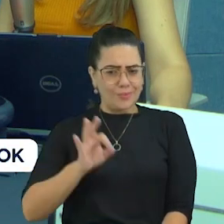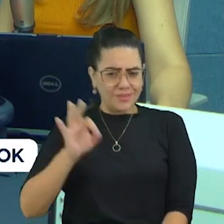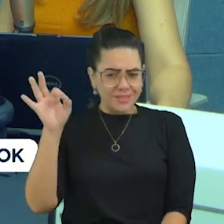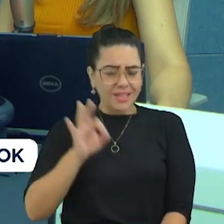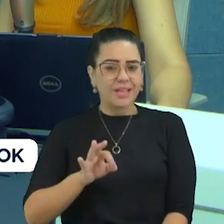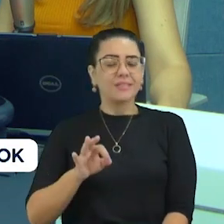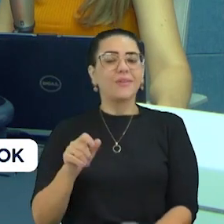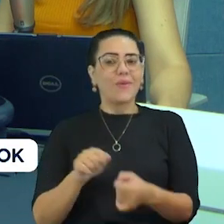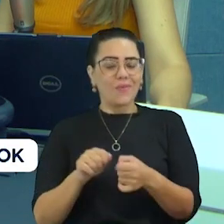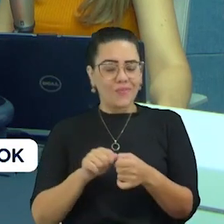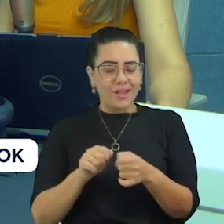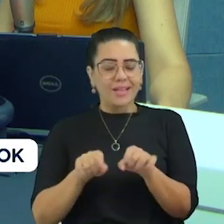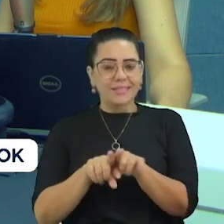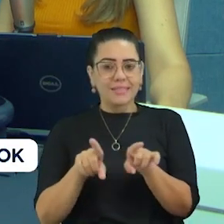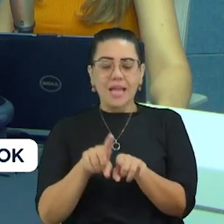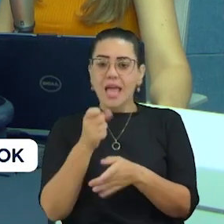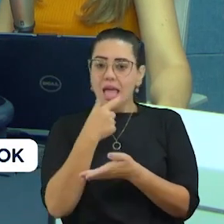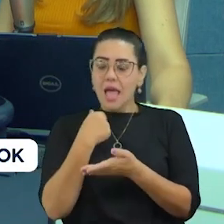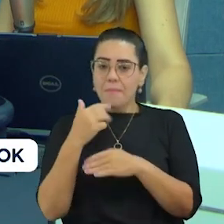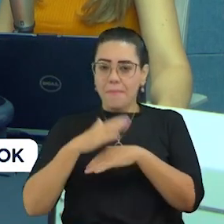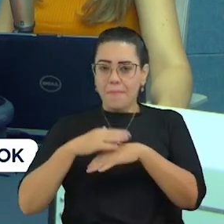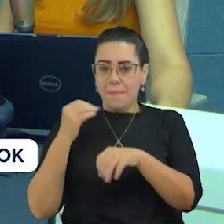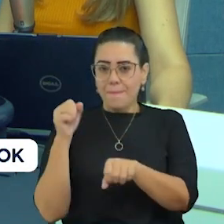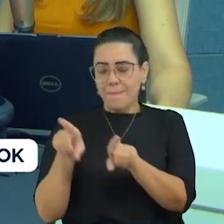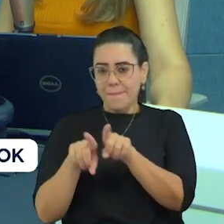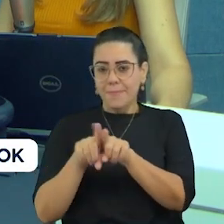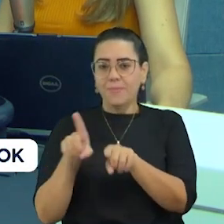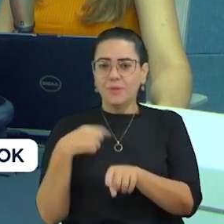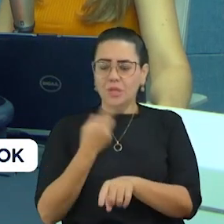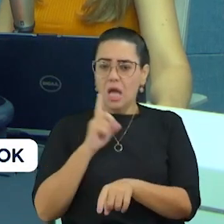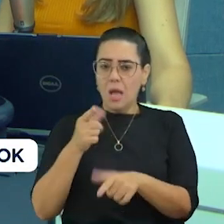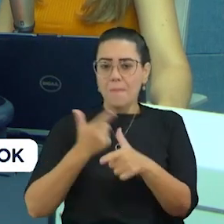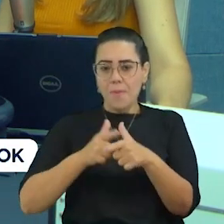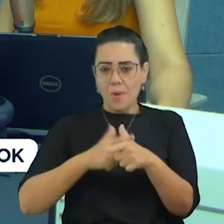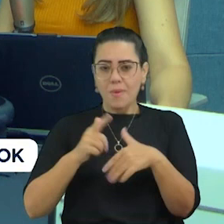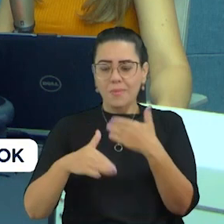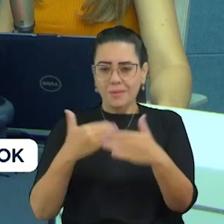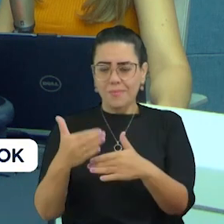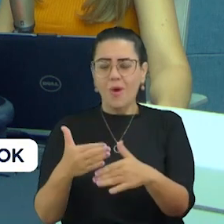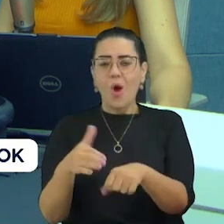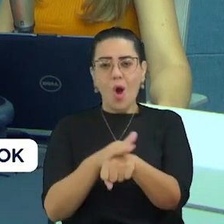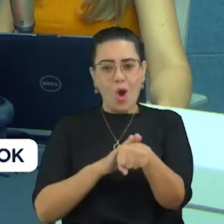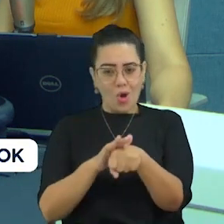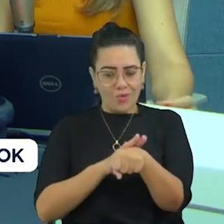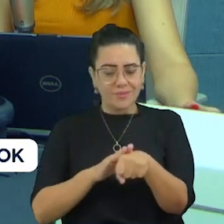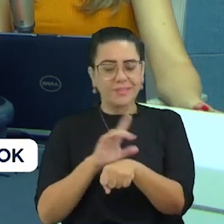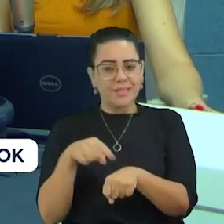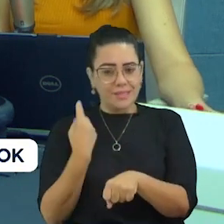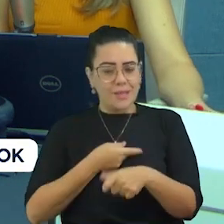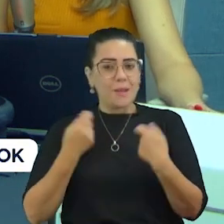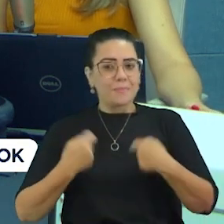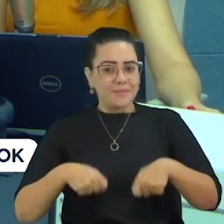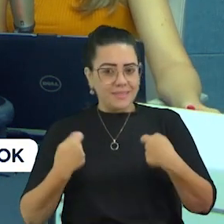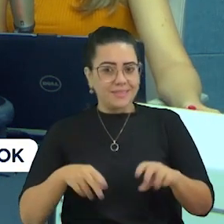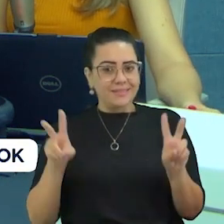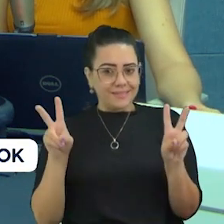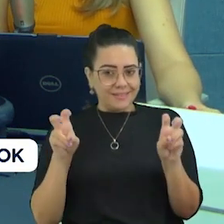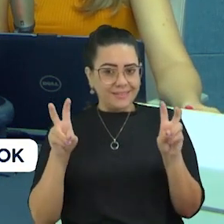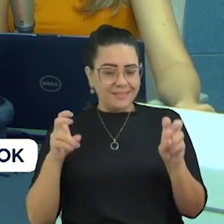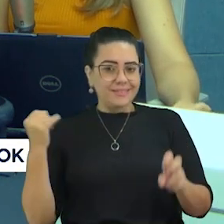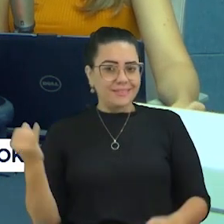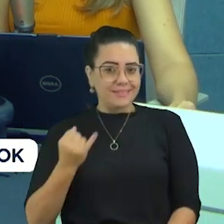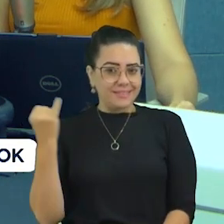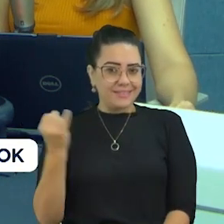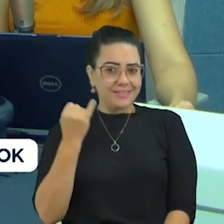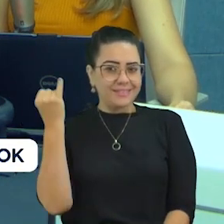da automedicação. Que é um problemão que a gente vai conversar daqui a pouco, nós, né, temos, professor, que falar sobre isso. Esse é o tema, a gente escolheu esse tema